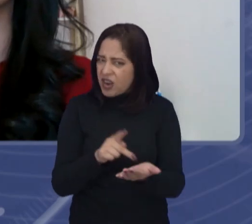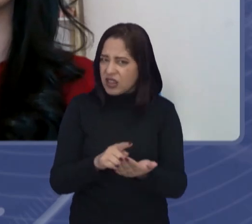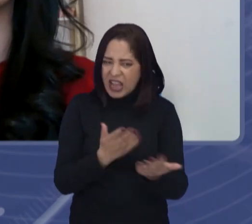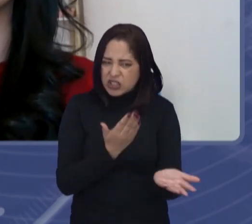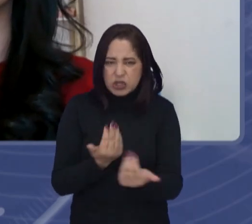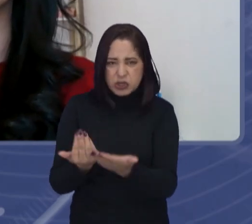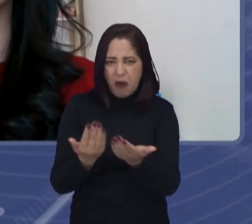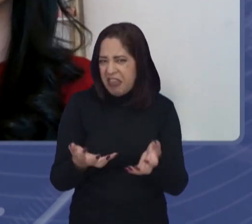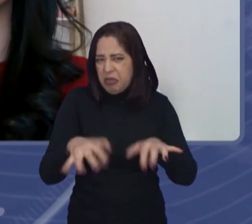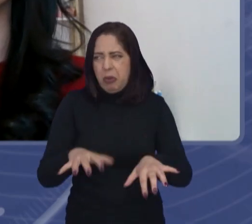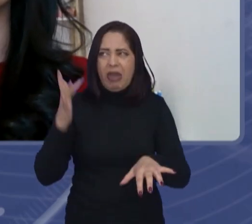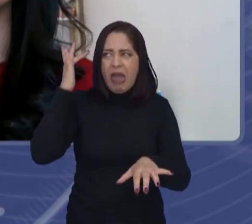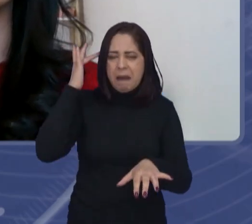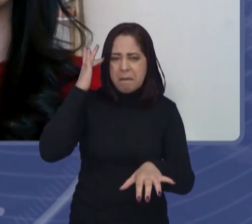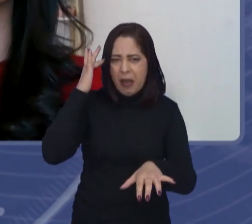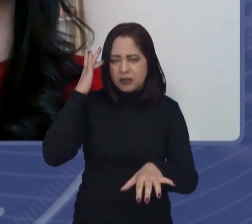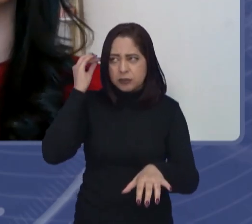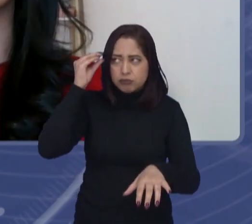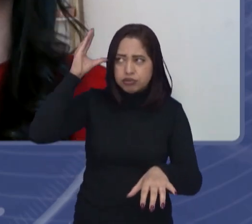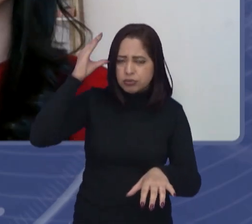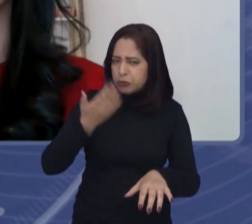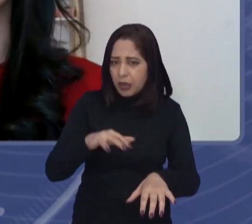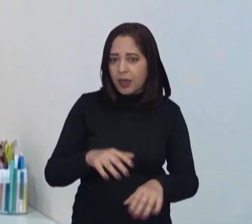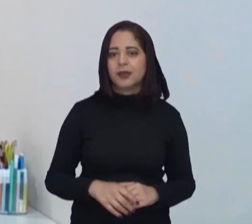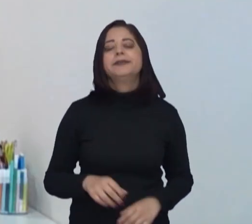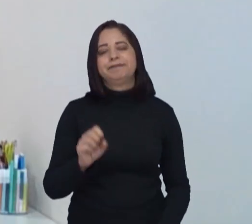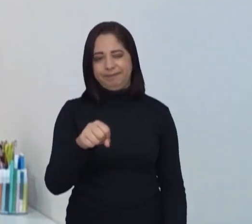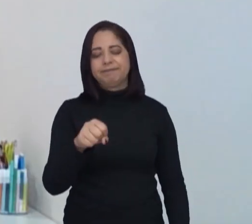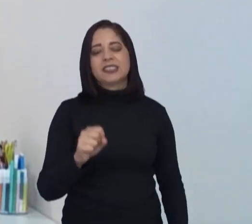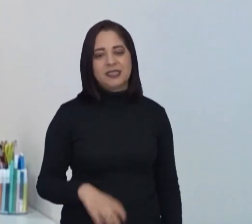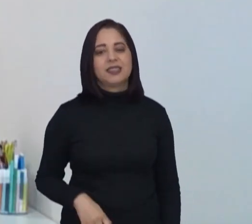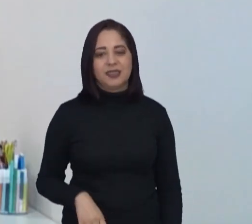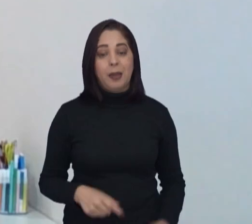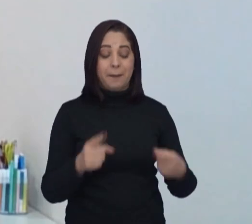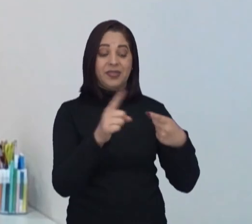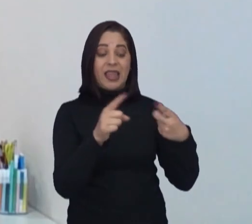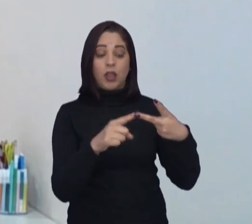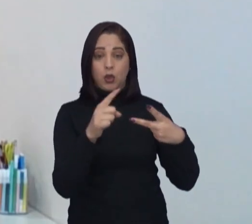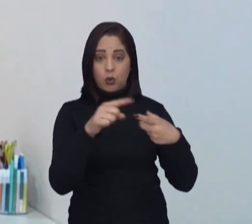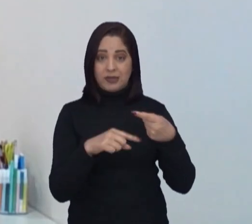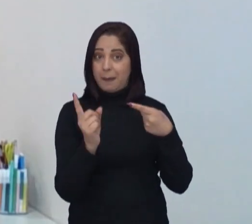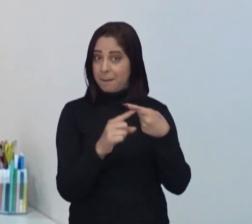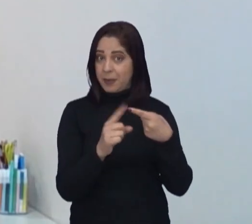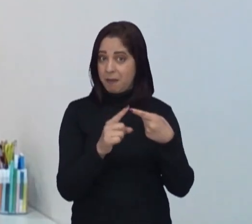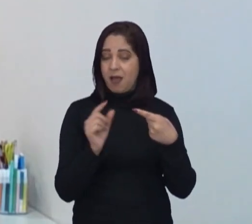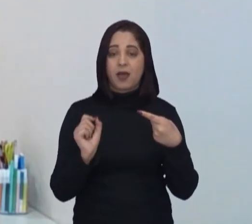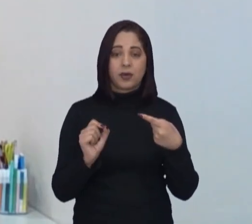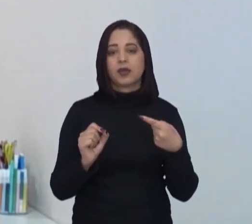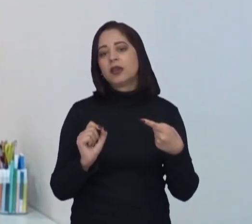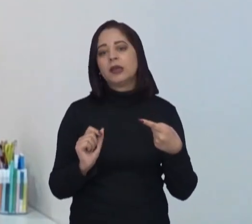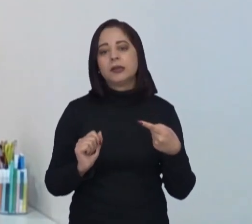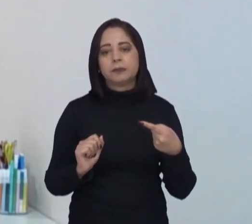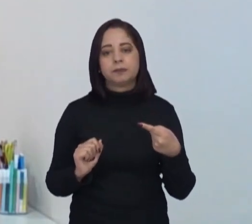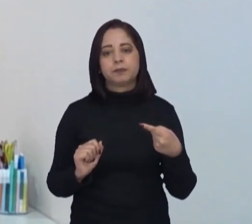estão abrindo mão desse amadurecimento? Sim, acredito. Por dois fatores, né? O primeiro deles, eu acho